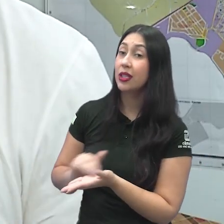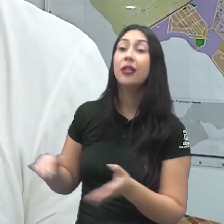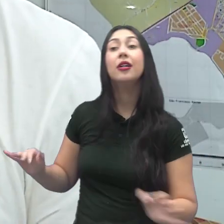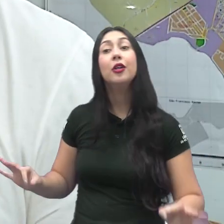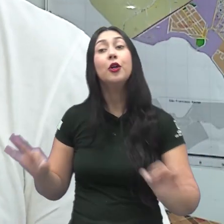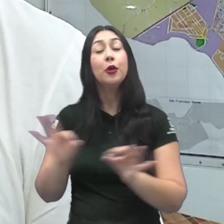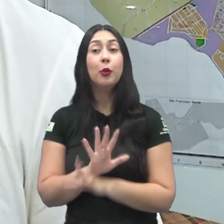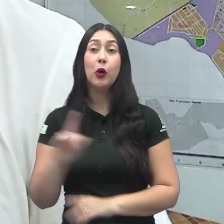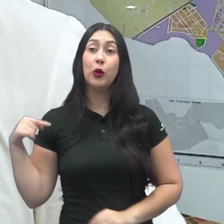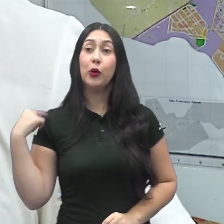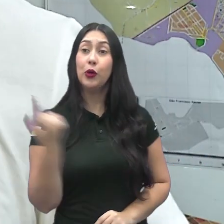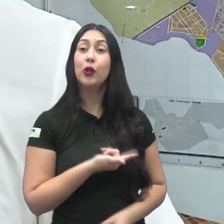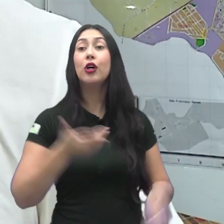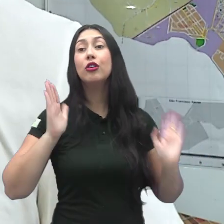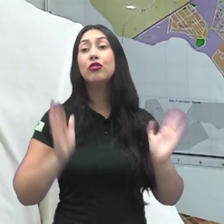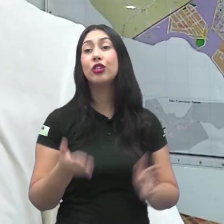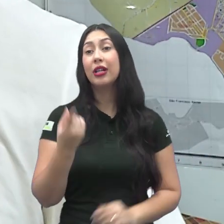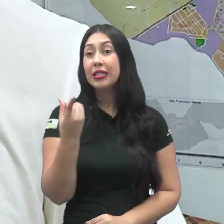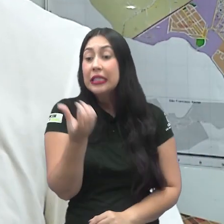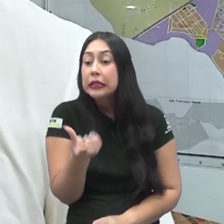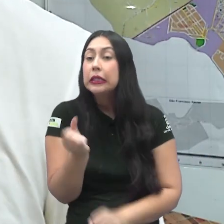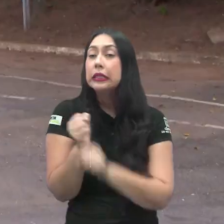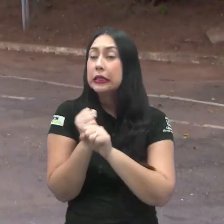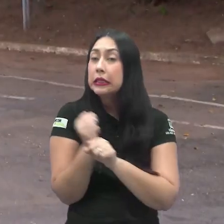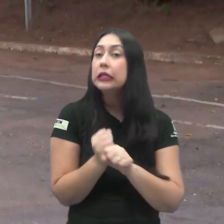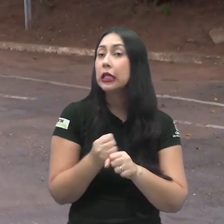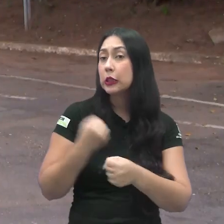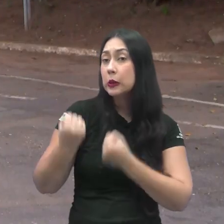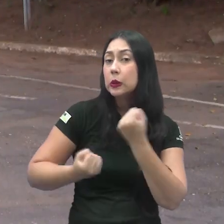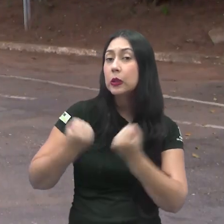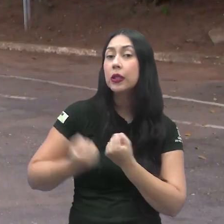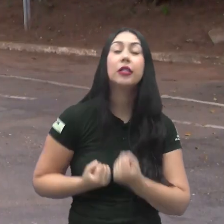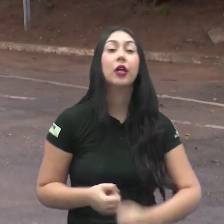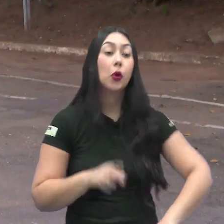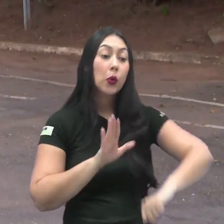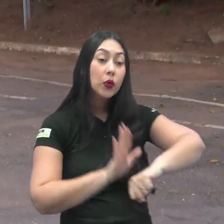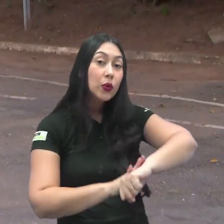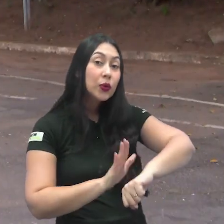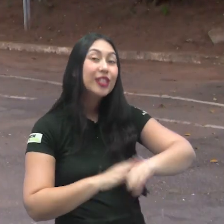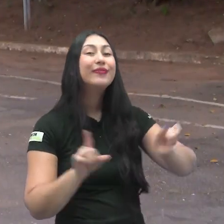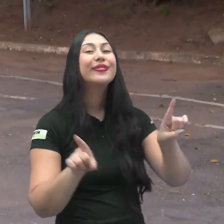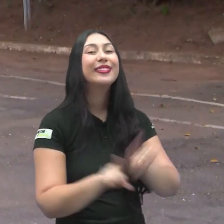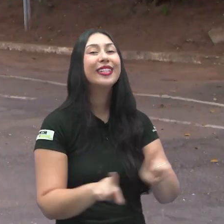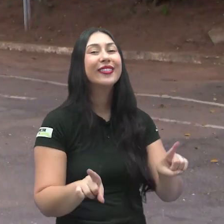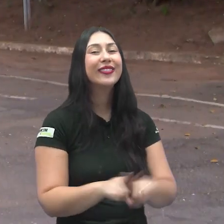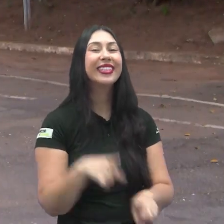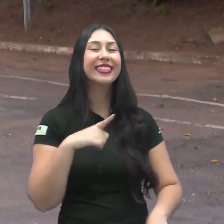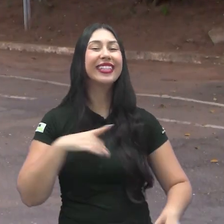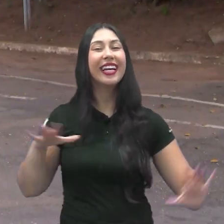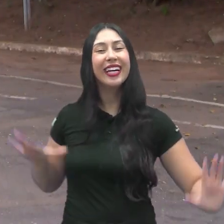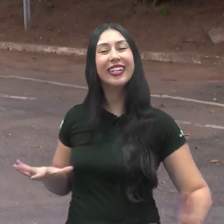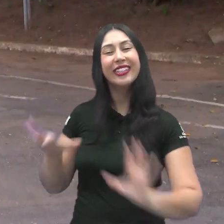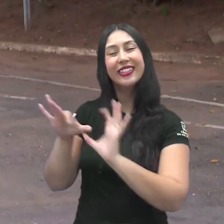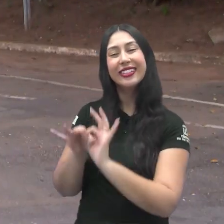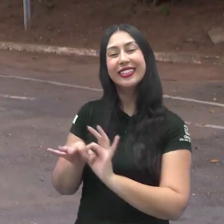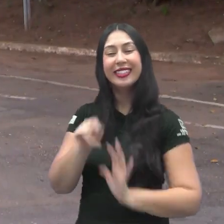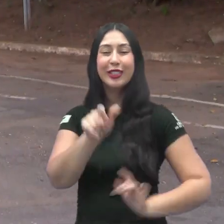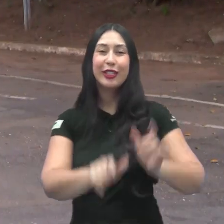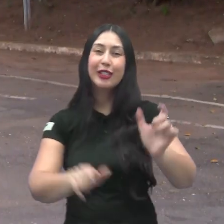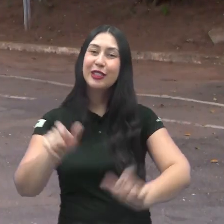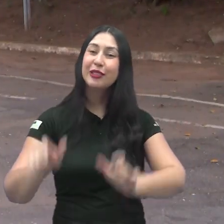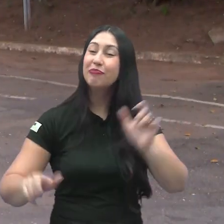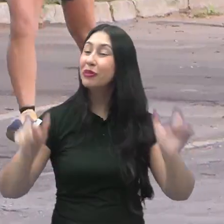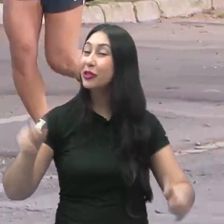secretarias preparadas, nós já temos 16 anos de circuito. Além do tempo no cronômetro, o que fica é a conexão entre